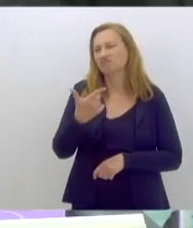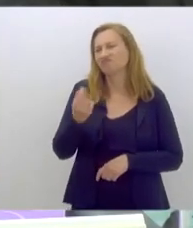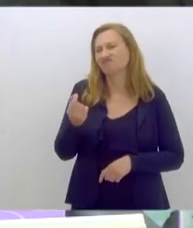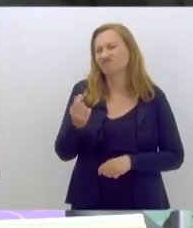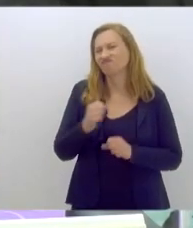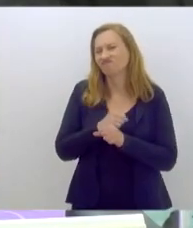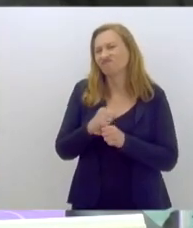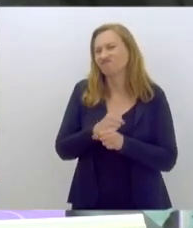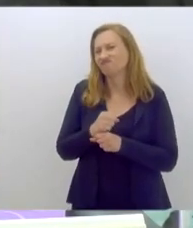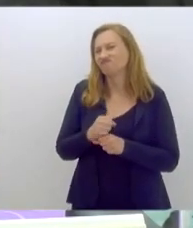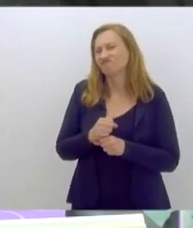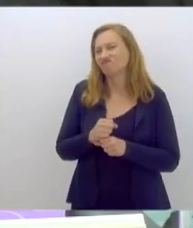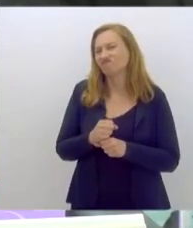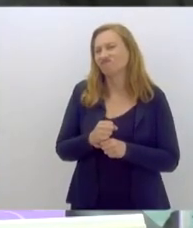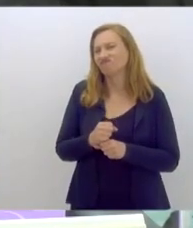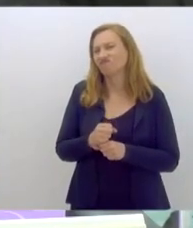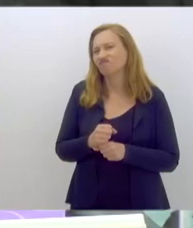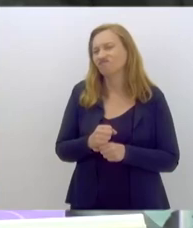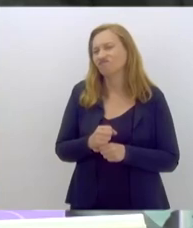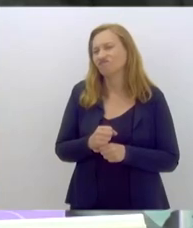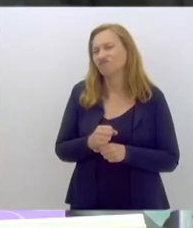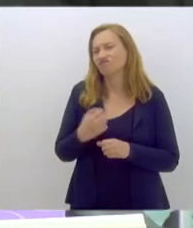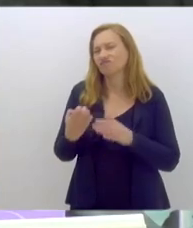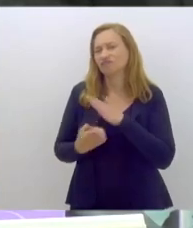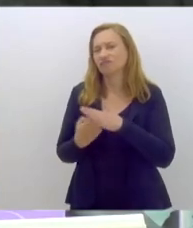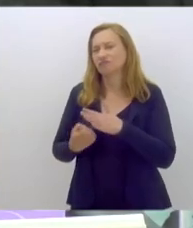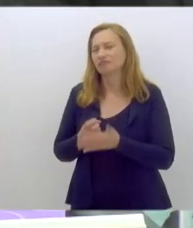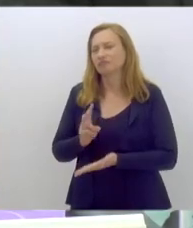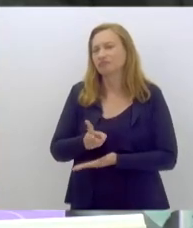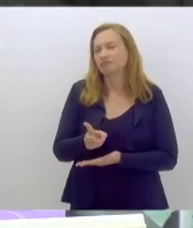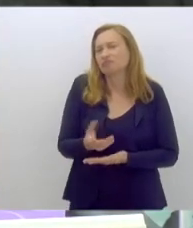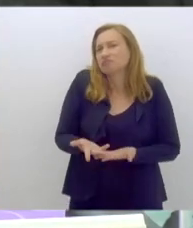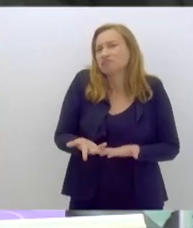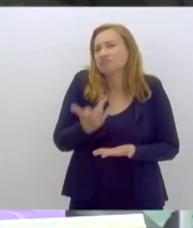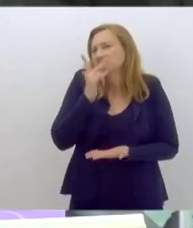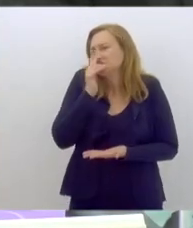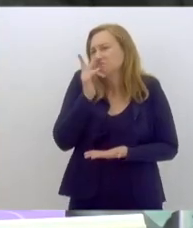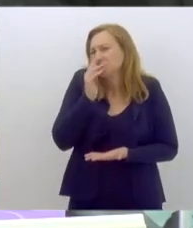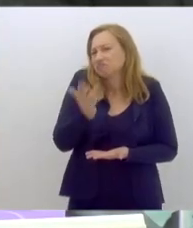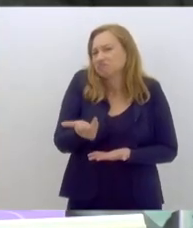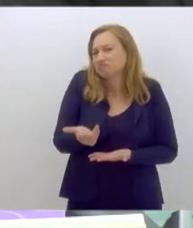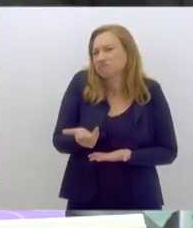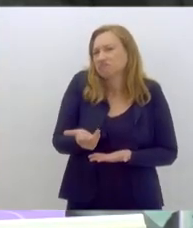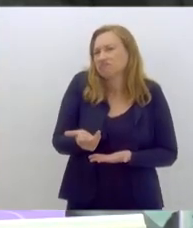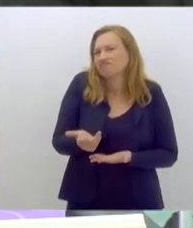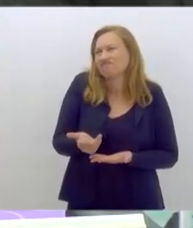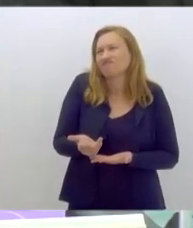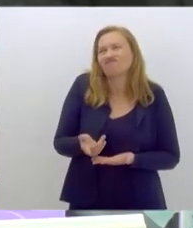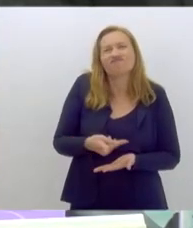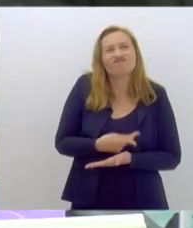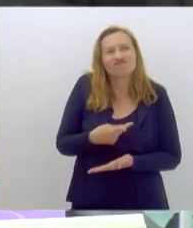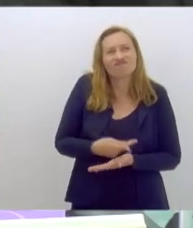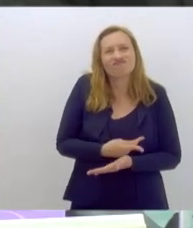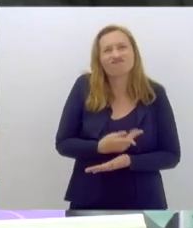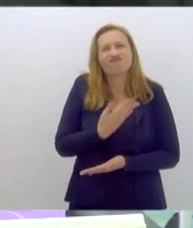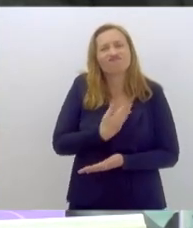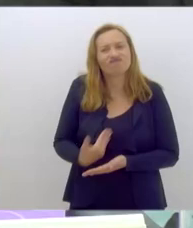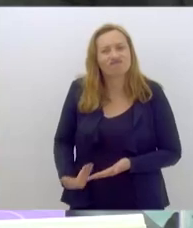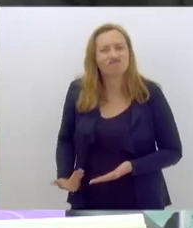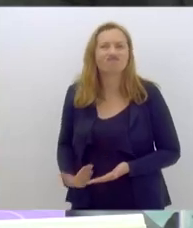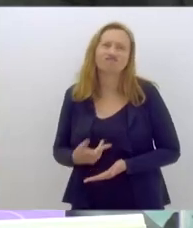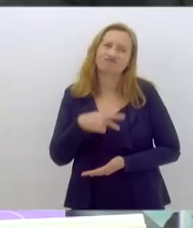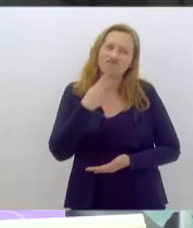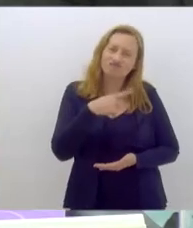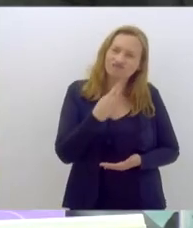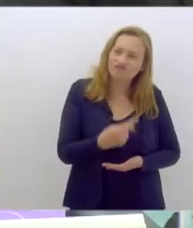anos de efetivo de efetividade é me parece um pouco incongruente entre aquilo que o governador paga